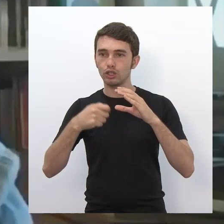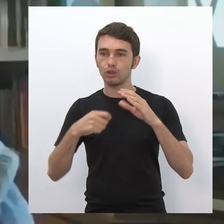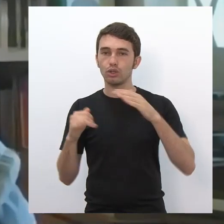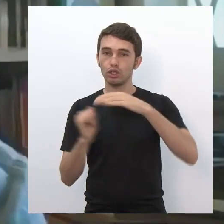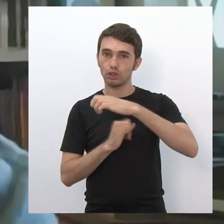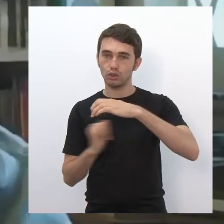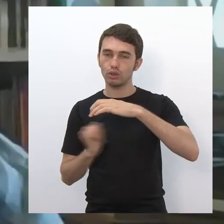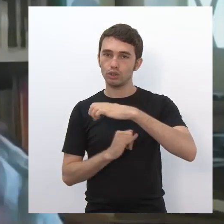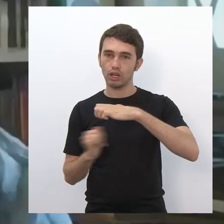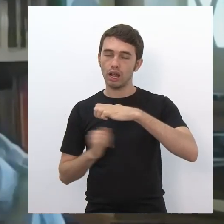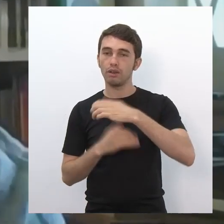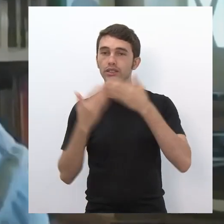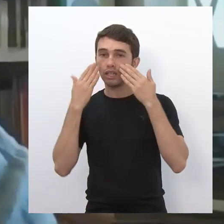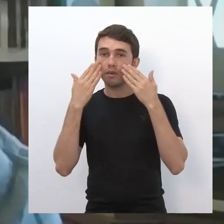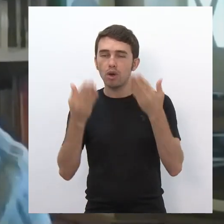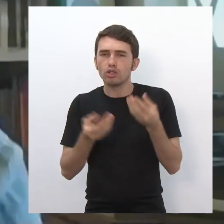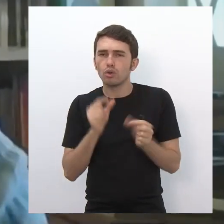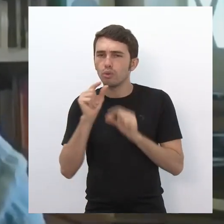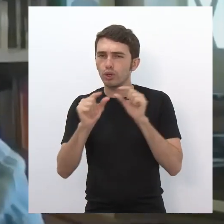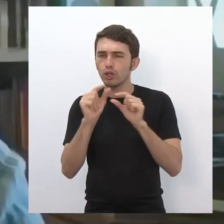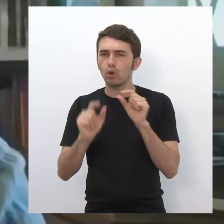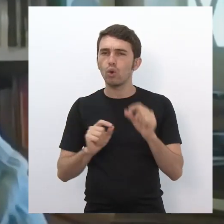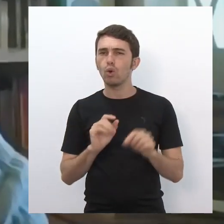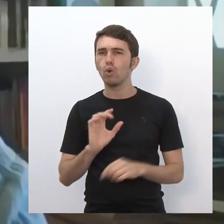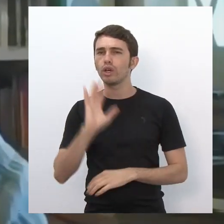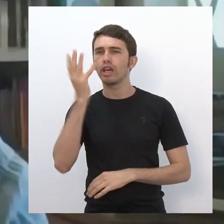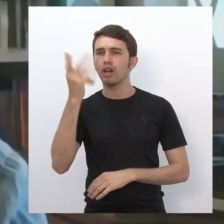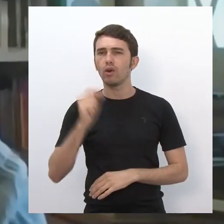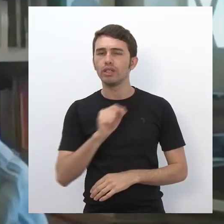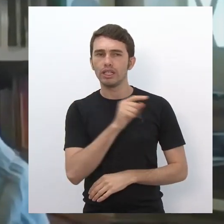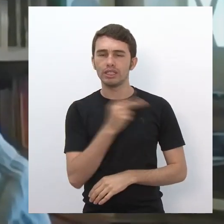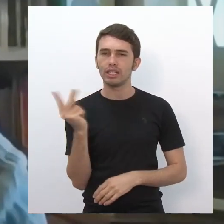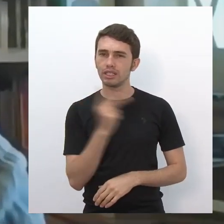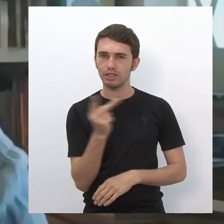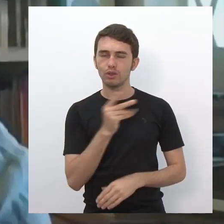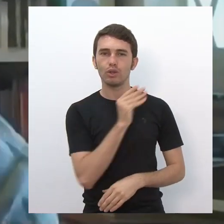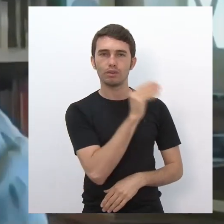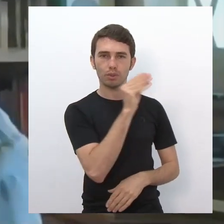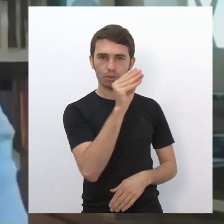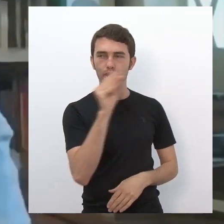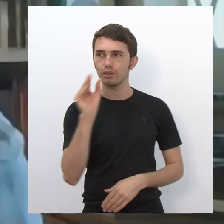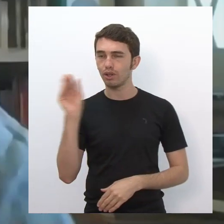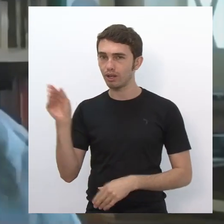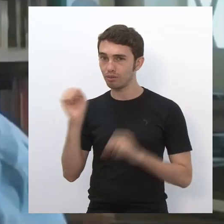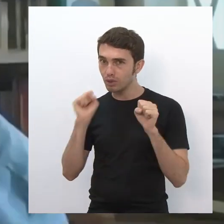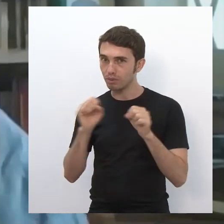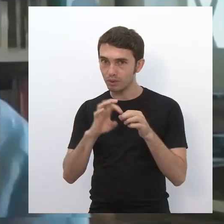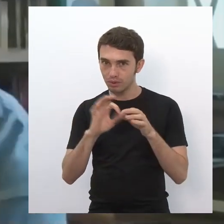puderem passar, que mostra um pouco o que acontece nessas duas bibliotecas. Podemos ver?